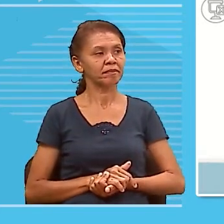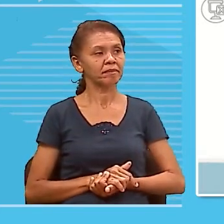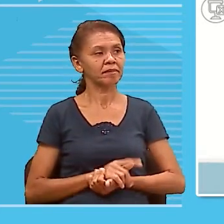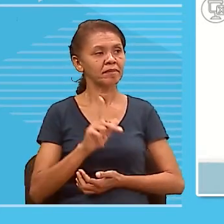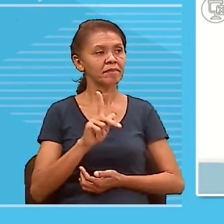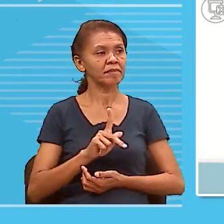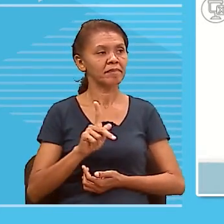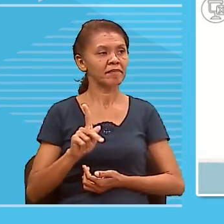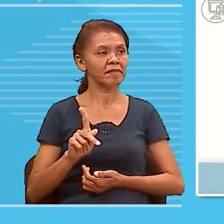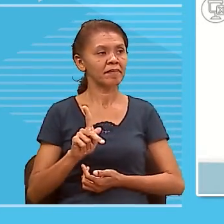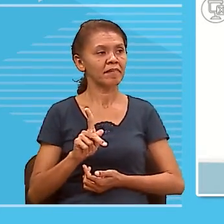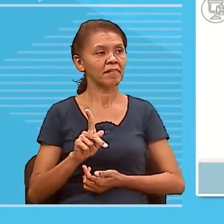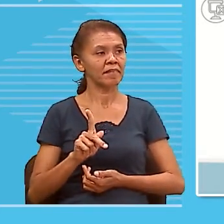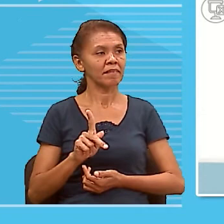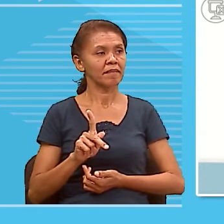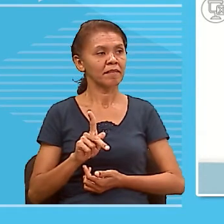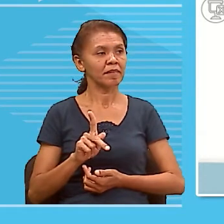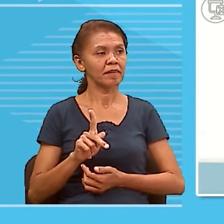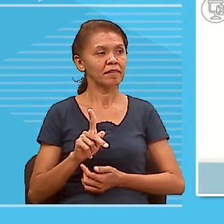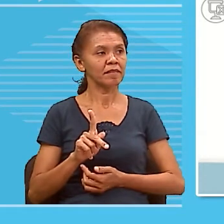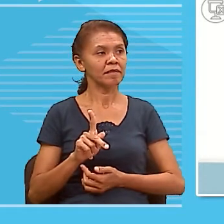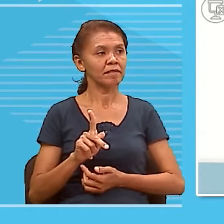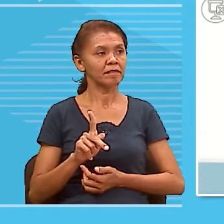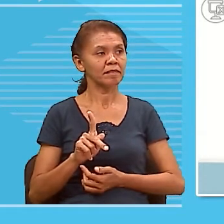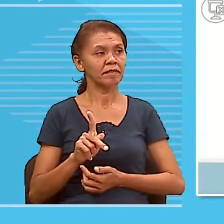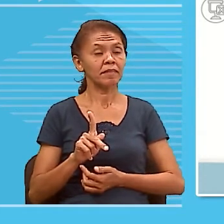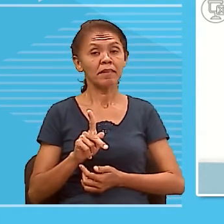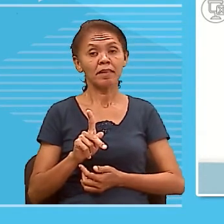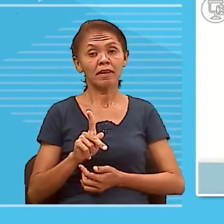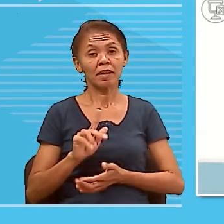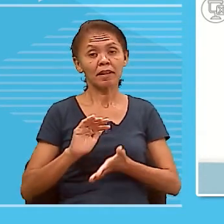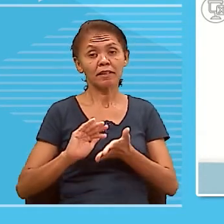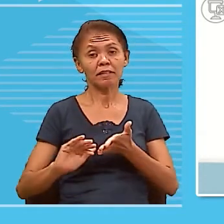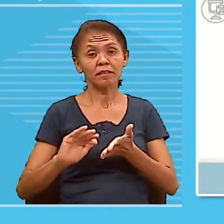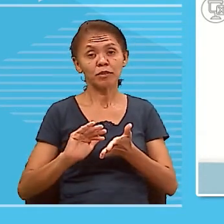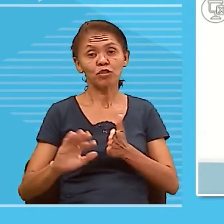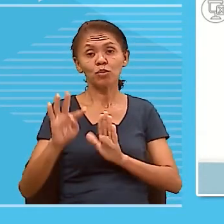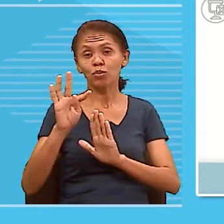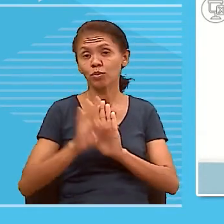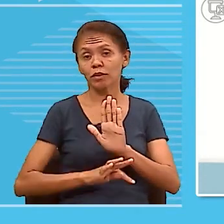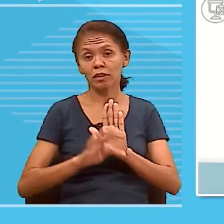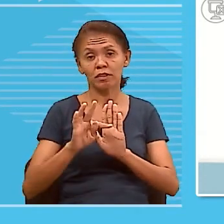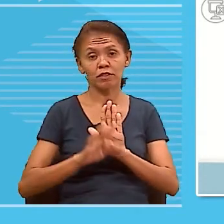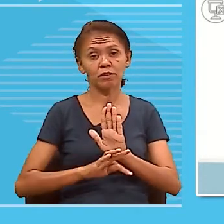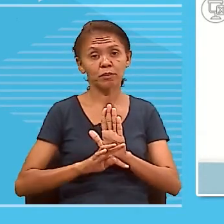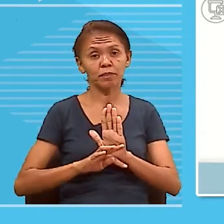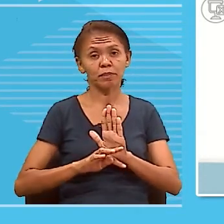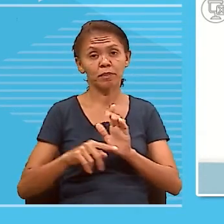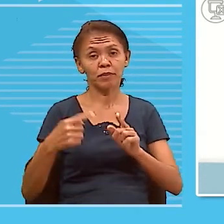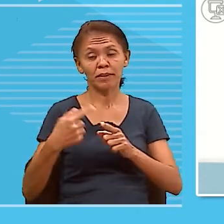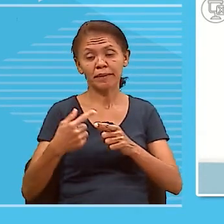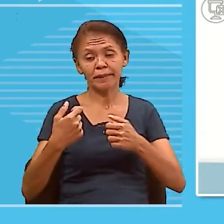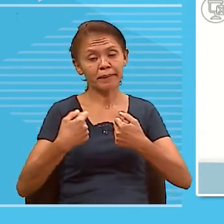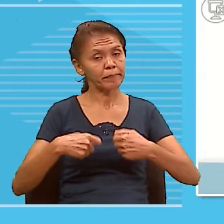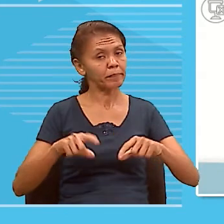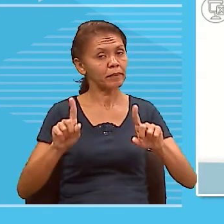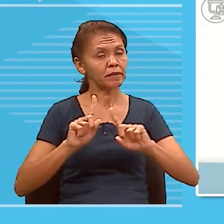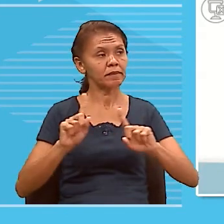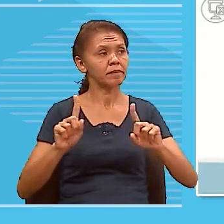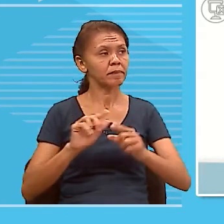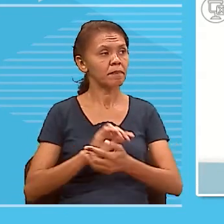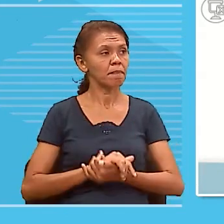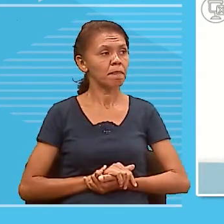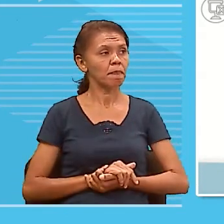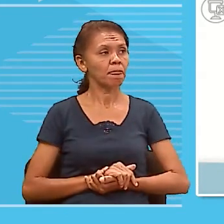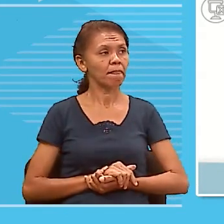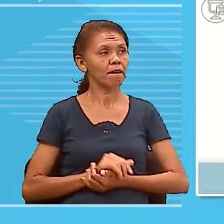vejo a necessidade do texto para você me responder essa questão aí tá bom vamos lá tivesse